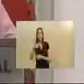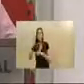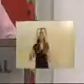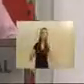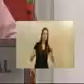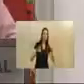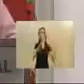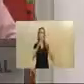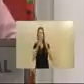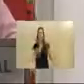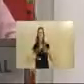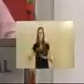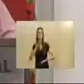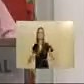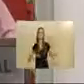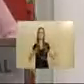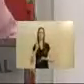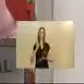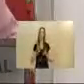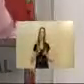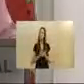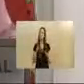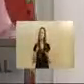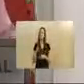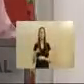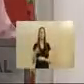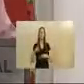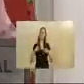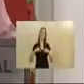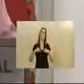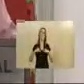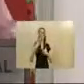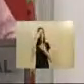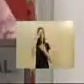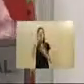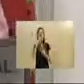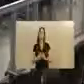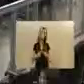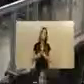associações de moradores ou seja a grandeza que ele merece obrigado pela tolerância o presidente